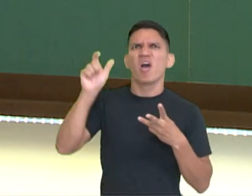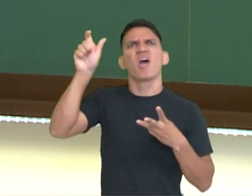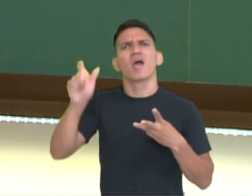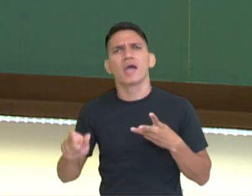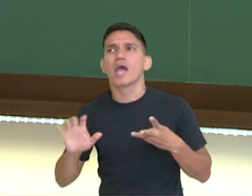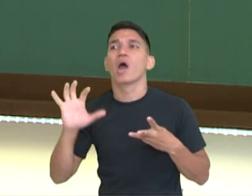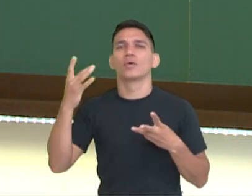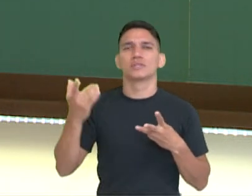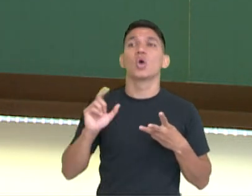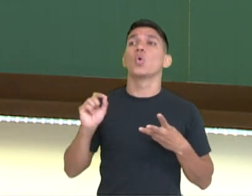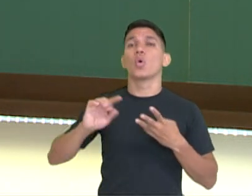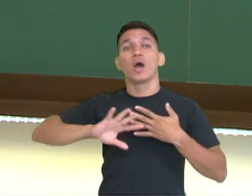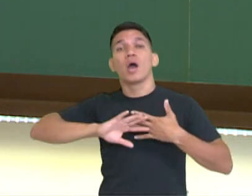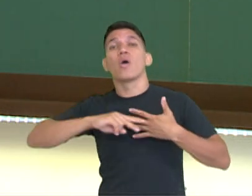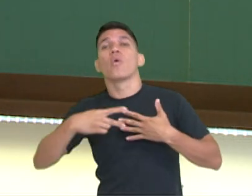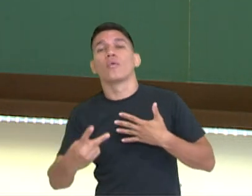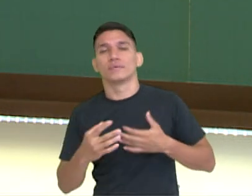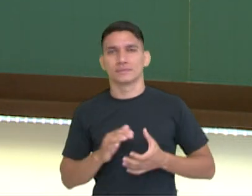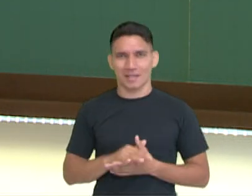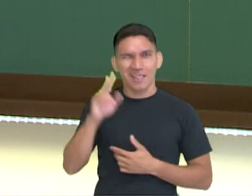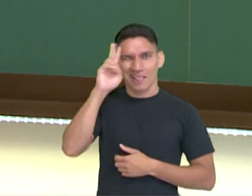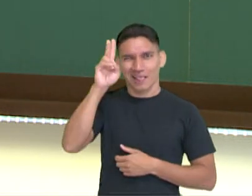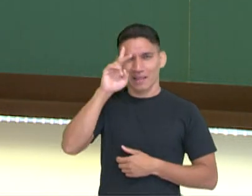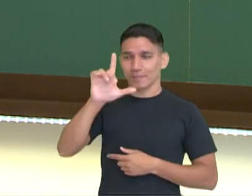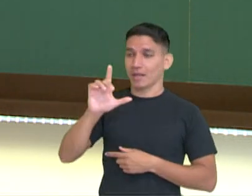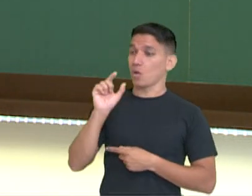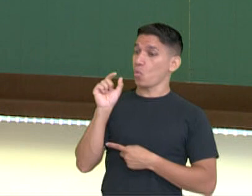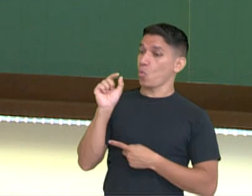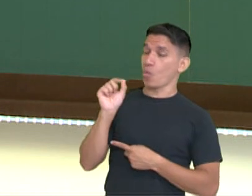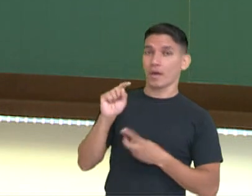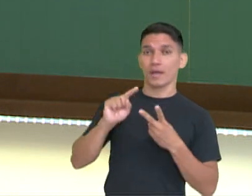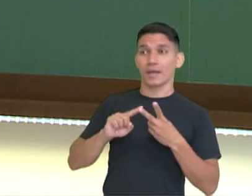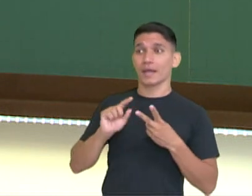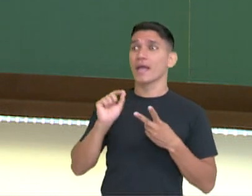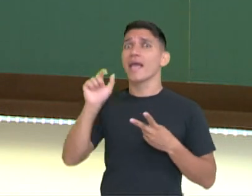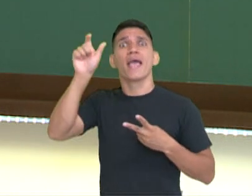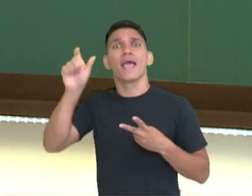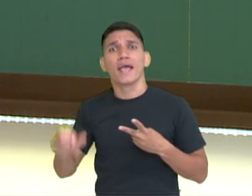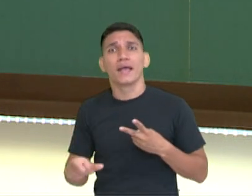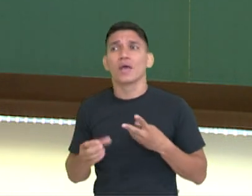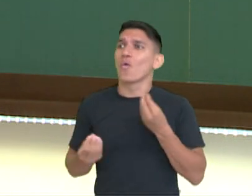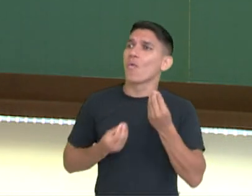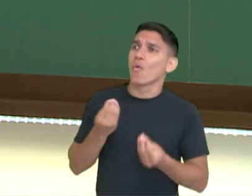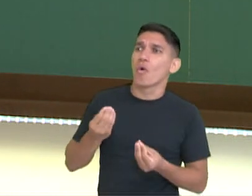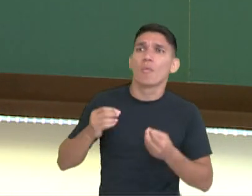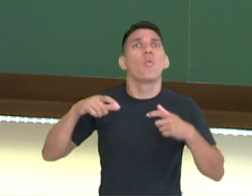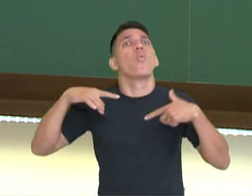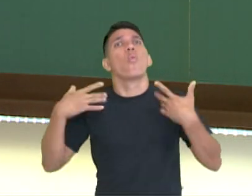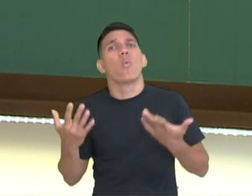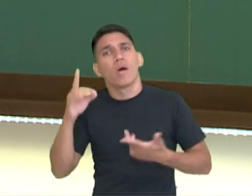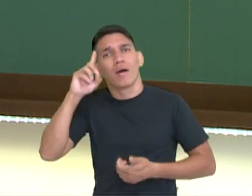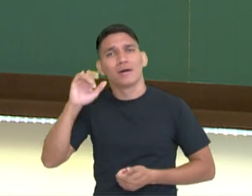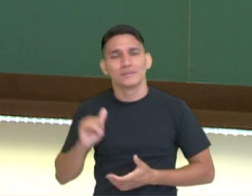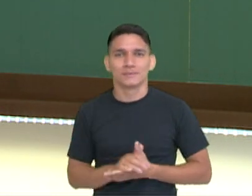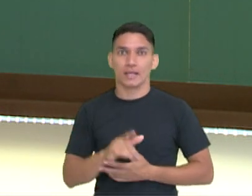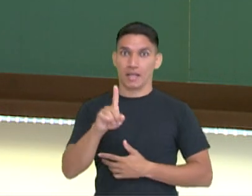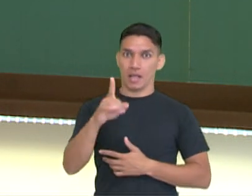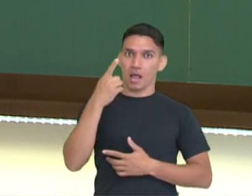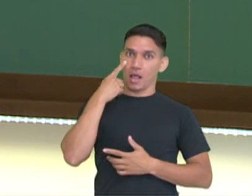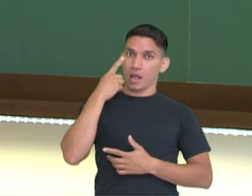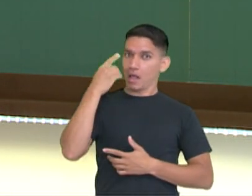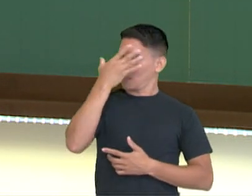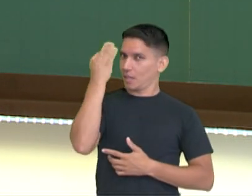as consequências. Lembra-se lá? O que, quem, quando, como. Não esqueça, crie um